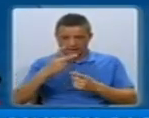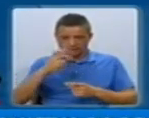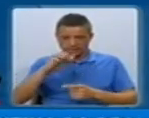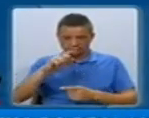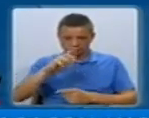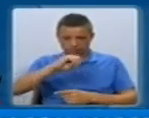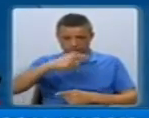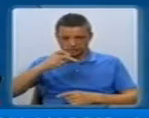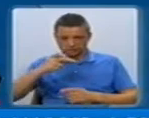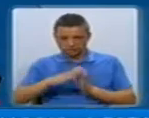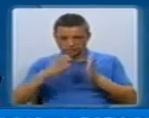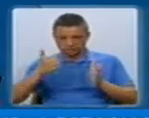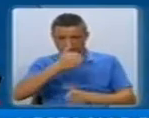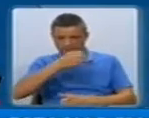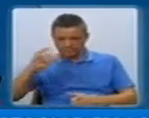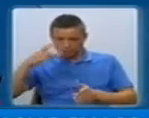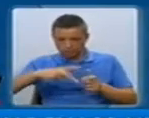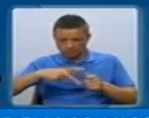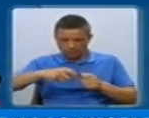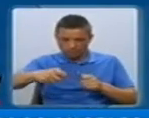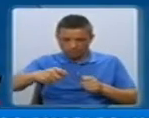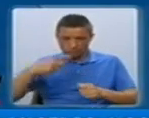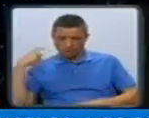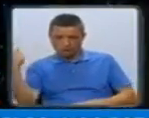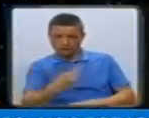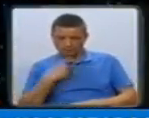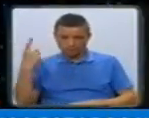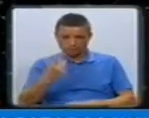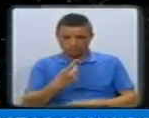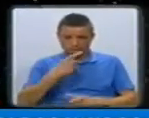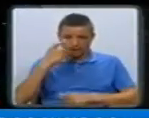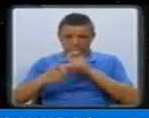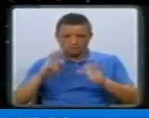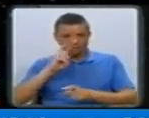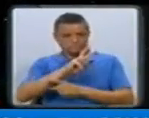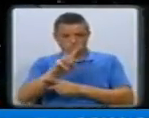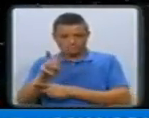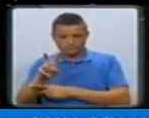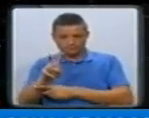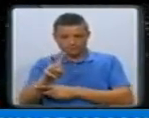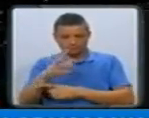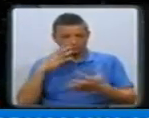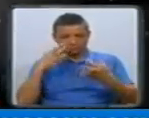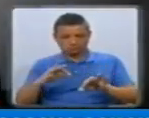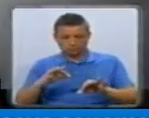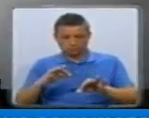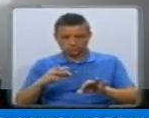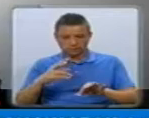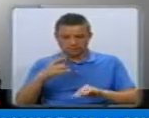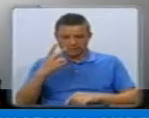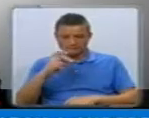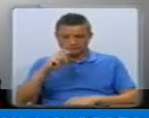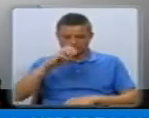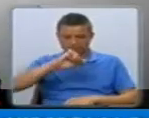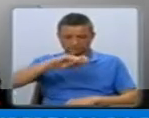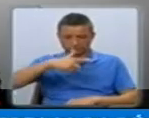nós conhecemos, tem cerca de 500 km de diâmetro. Os cientistas gostam particularmente de Vesta por uma razão muito simples, é que Vesta é uma espécie de